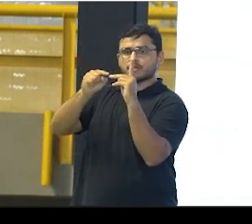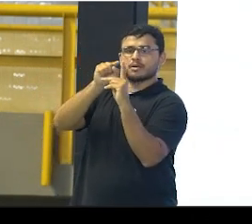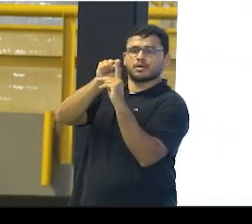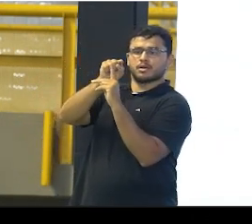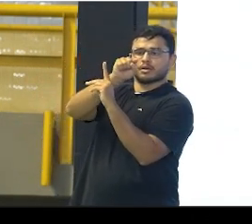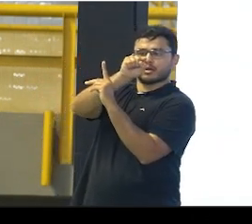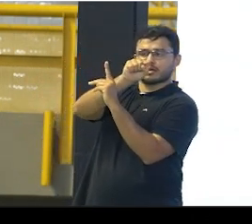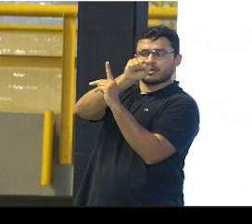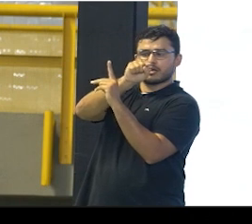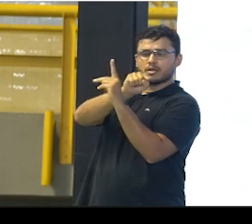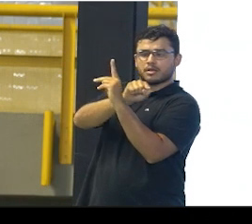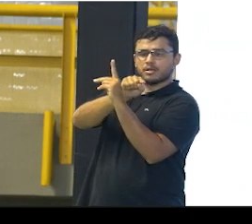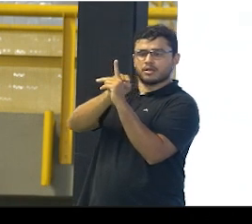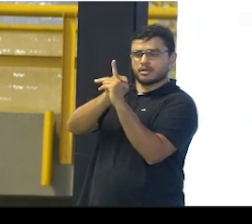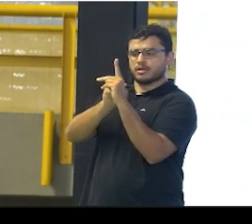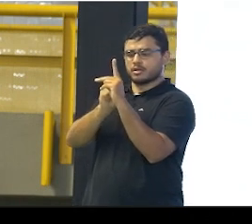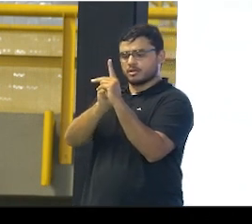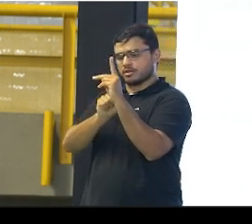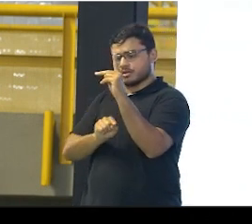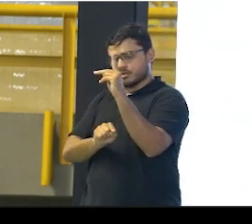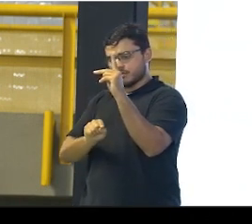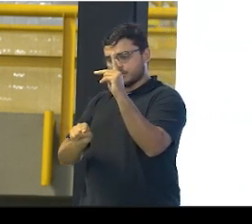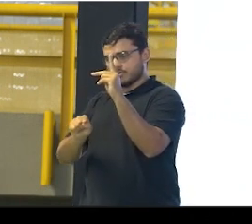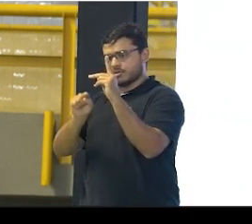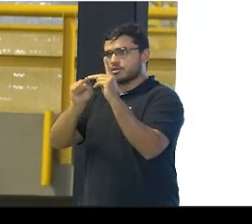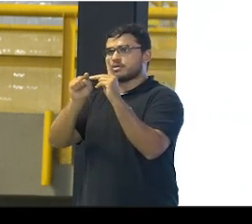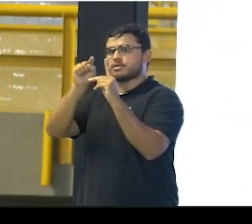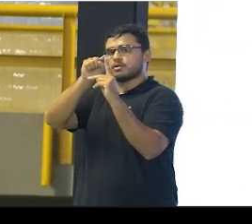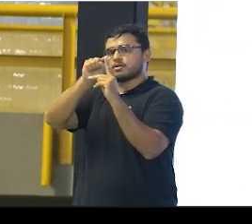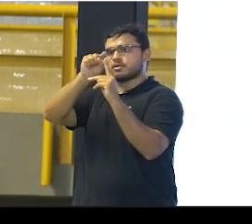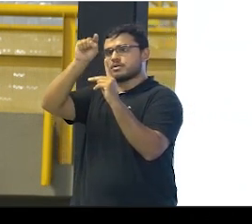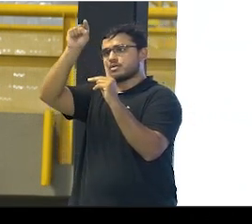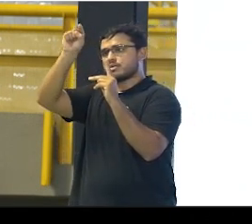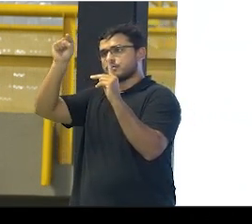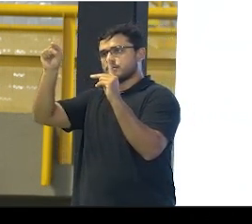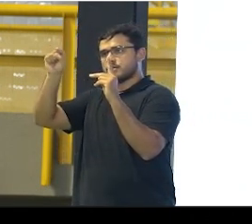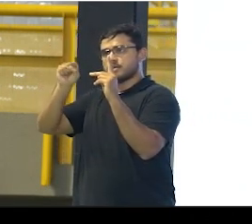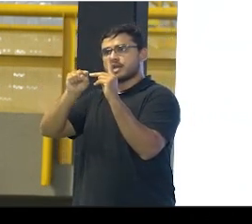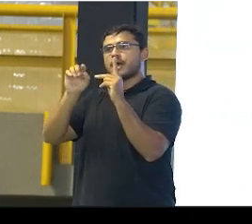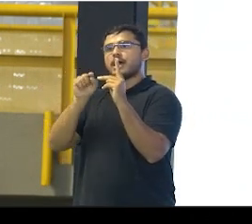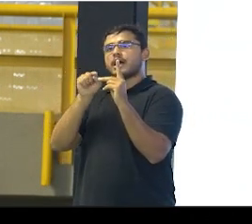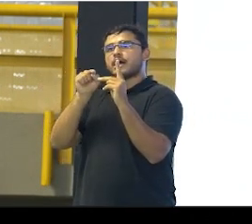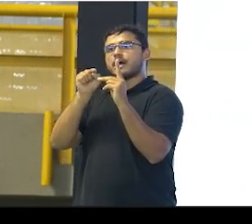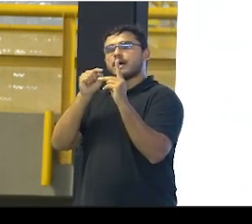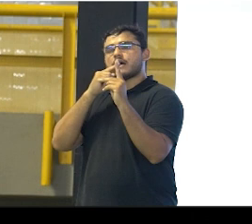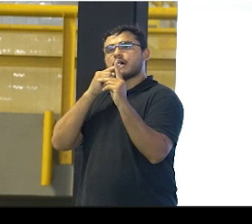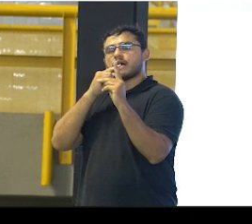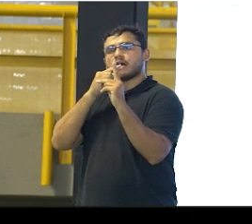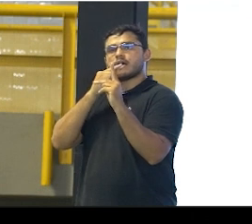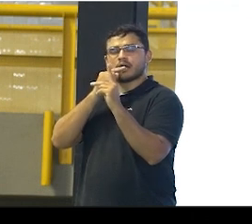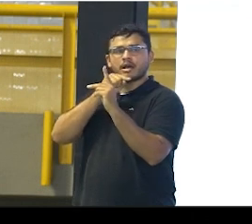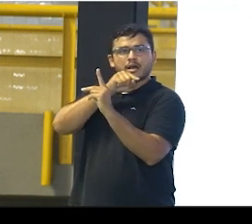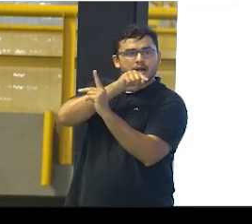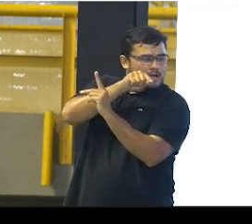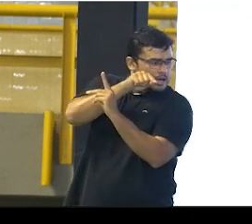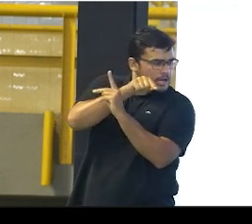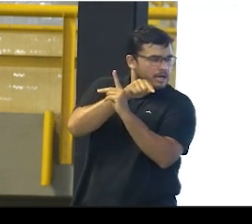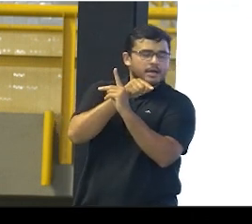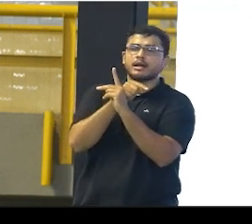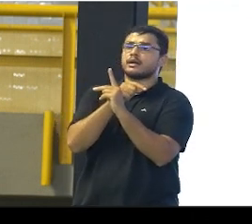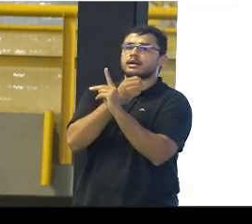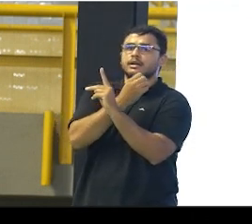área desse quadrado. Por isso que nasceu o Teorema de Pitágoras. Massa, né? Isso faz a gente